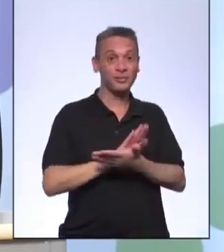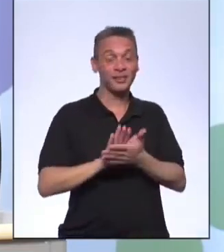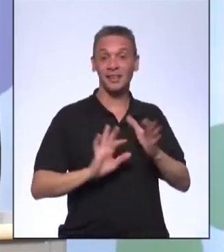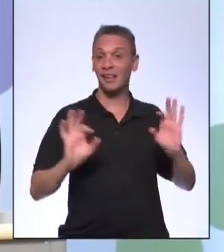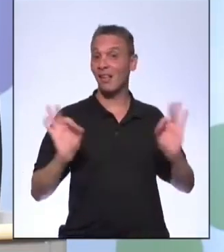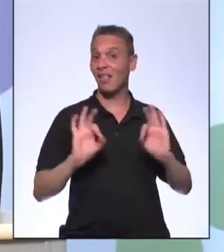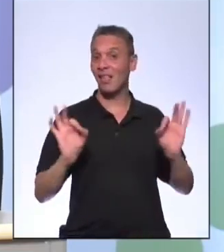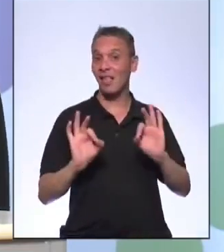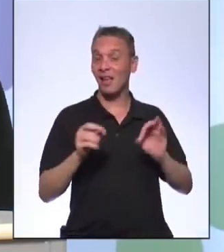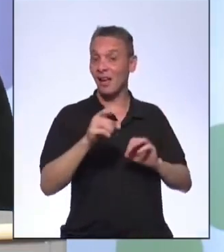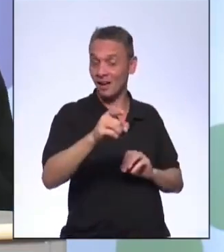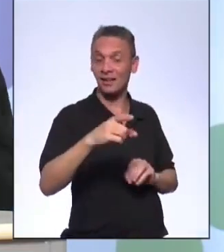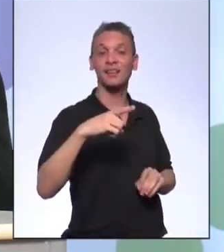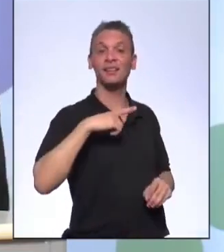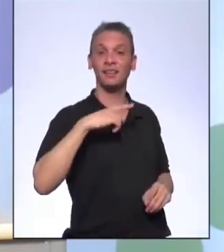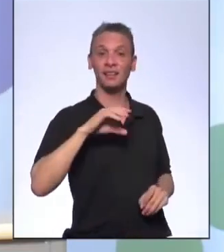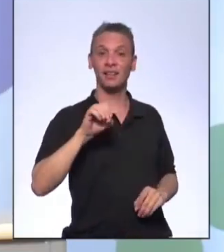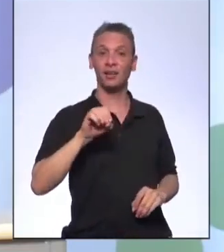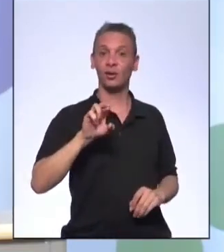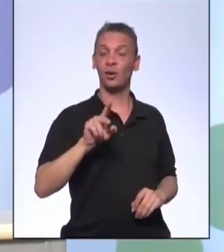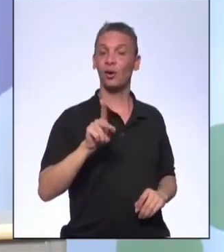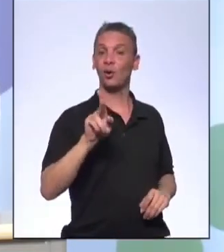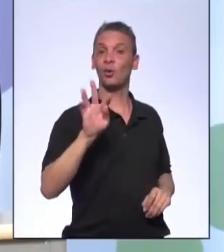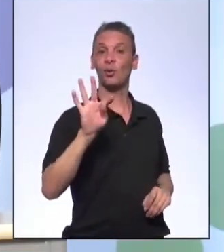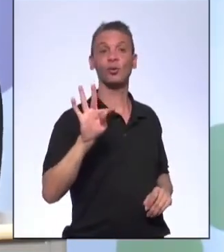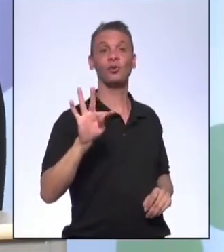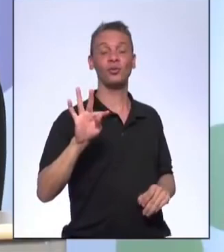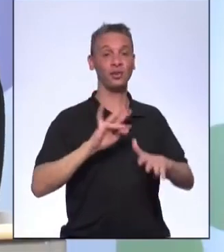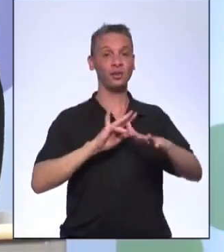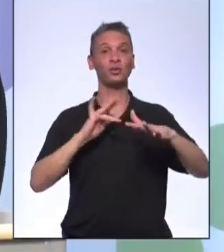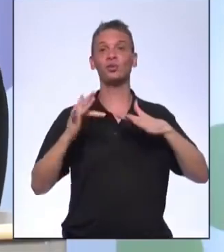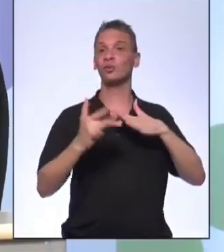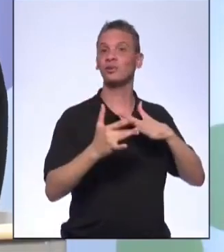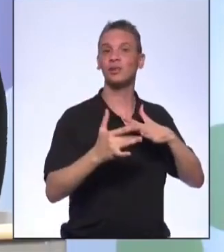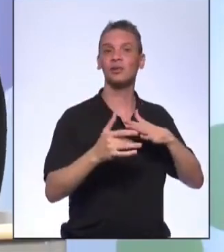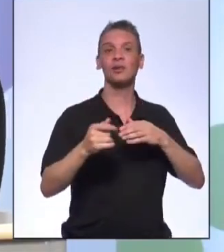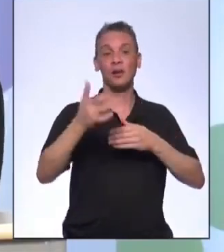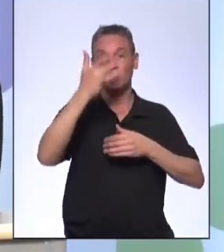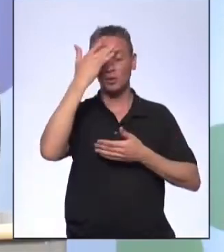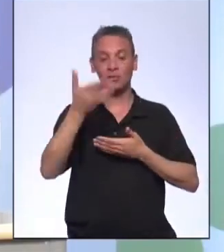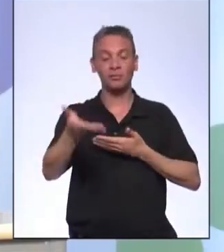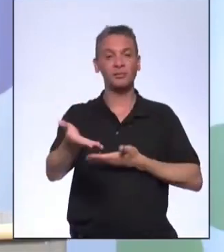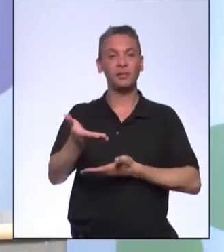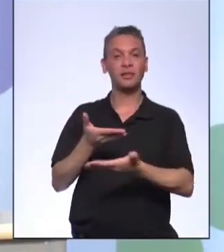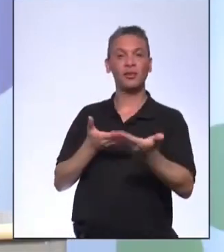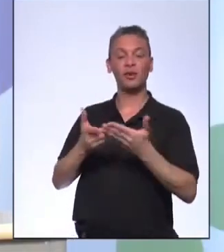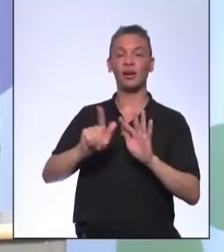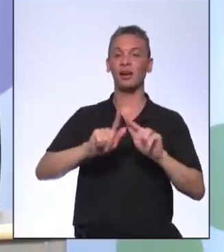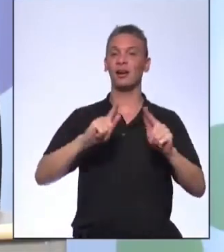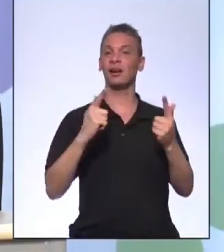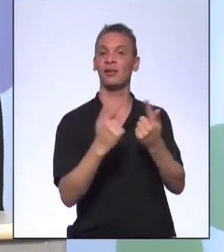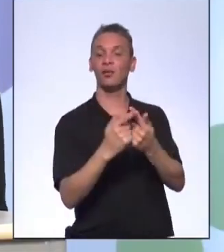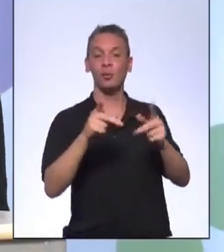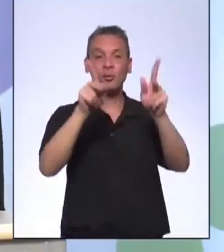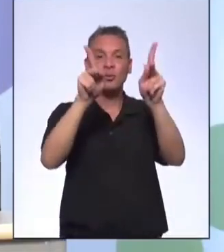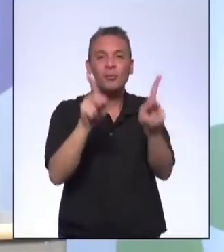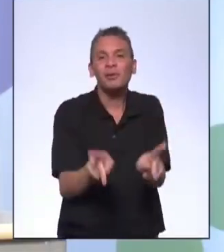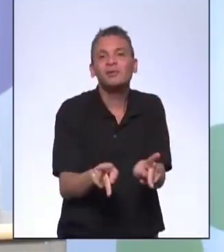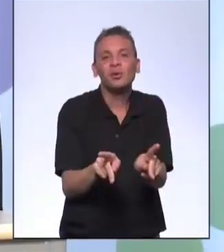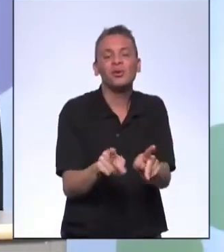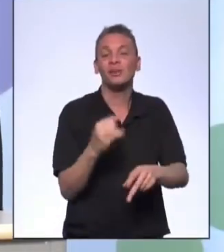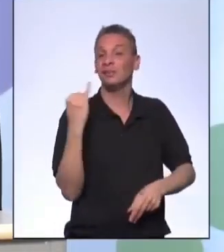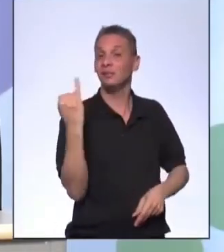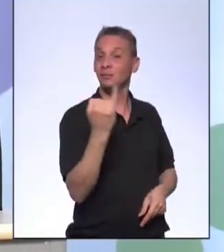o Orkut, né? Mas é uma rede social que permite trocas de grupos, de pessoas, né? Que foi